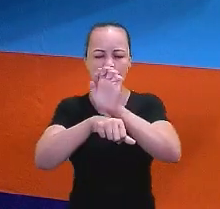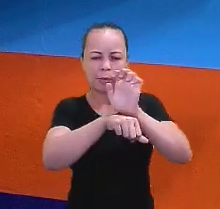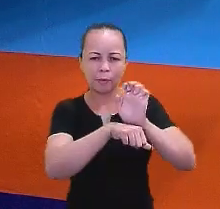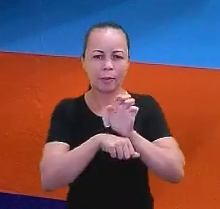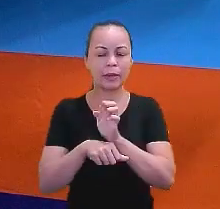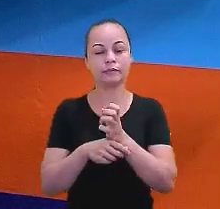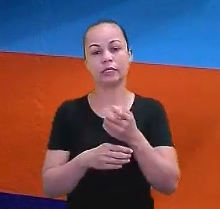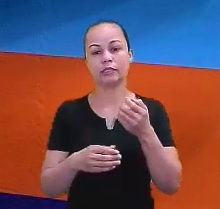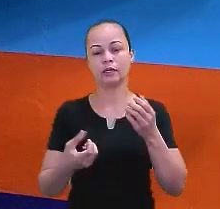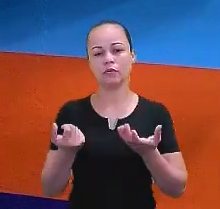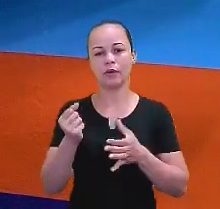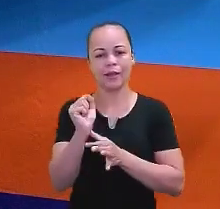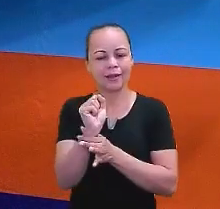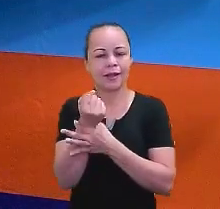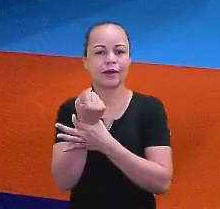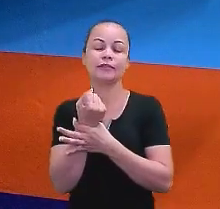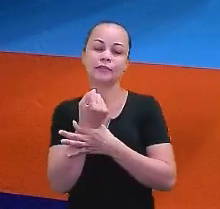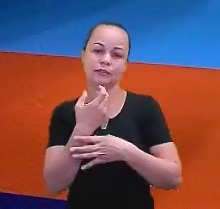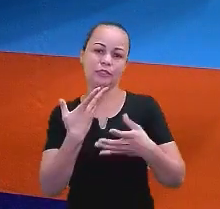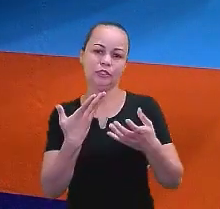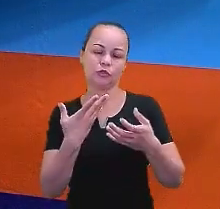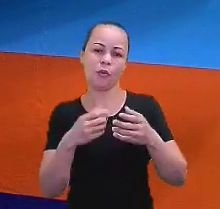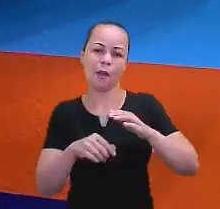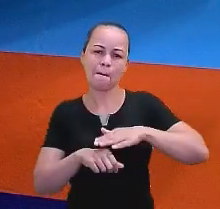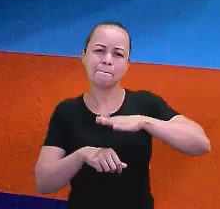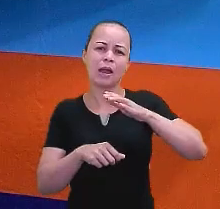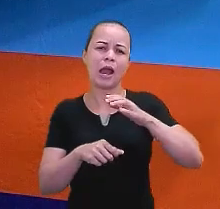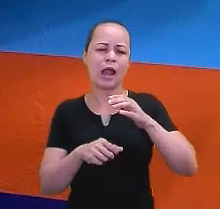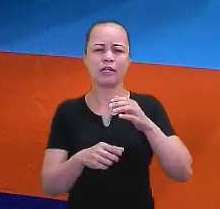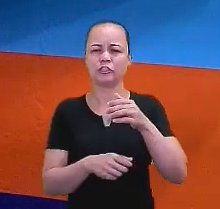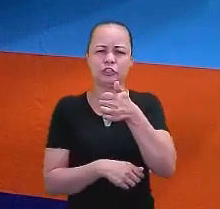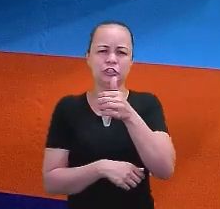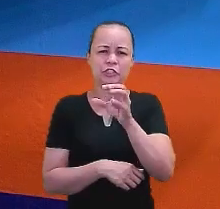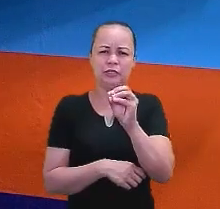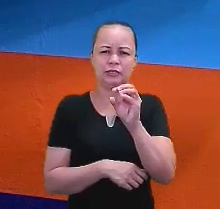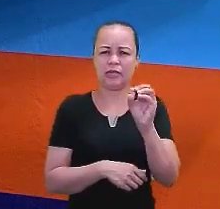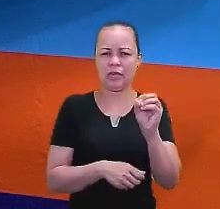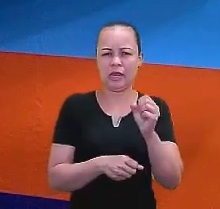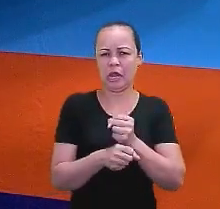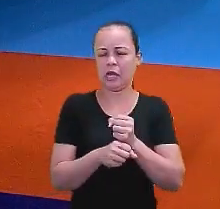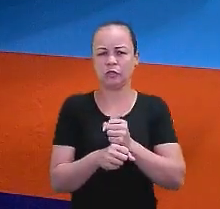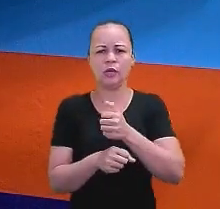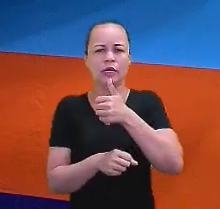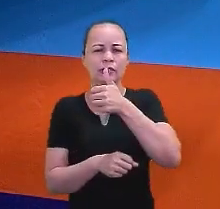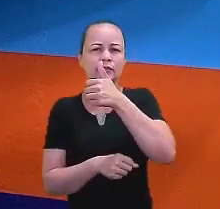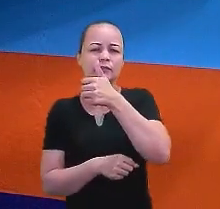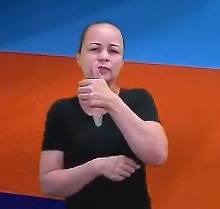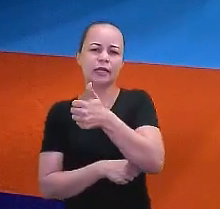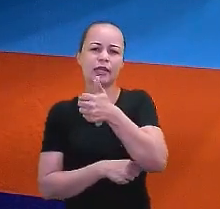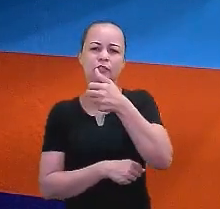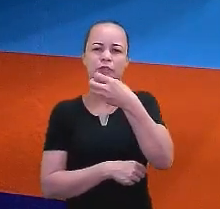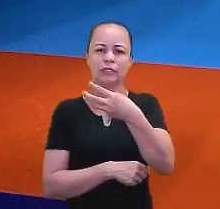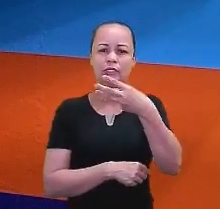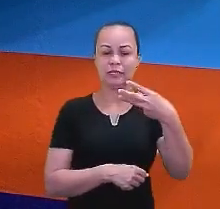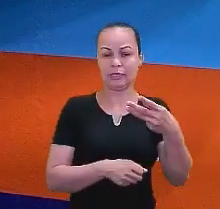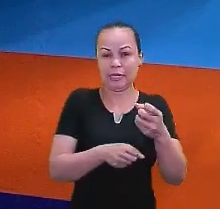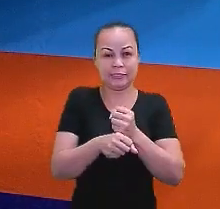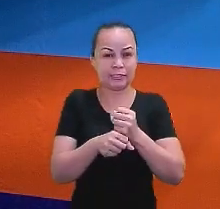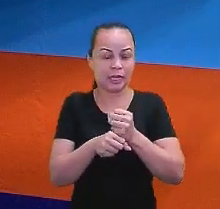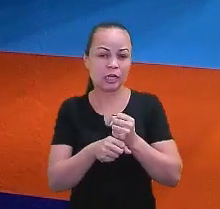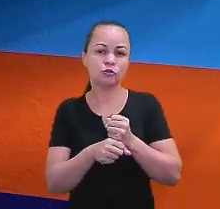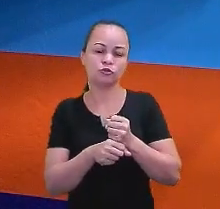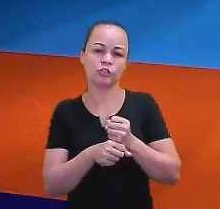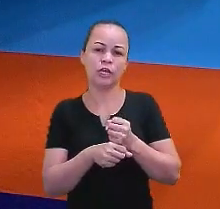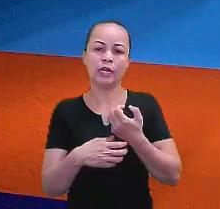é garantido há mais de 100 anos, cerca de 133 anos, que o Estado ele é